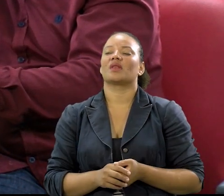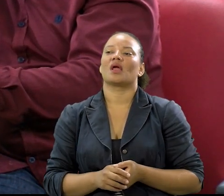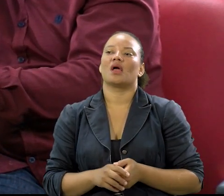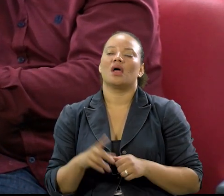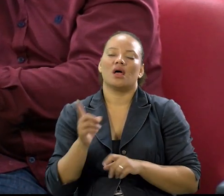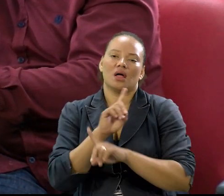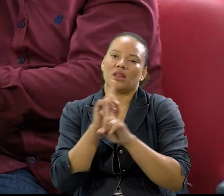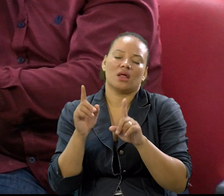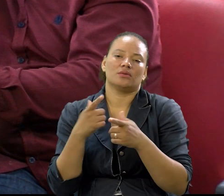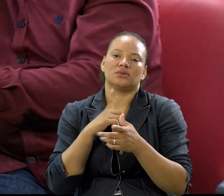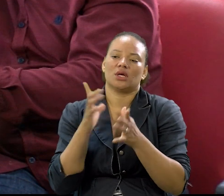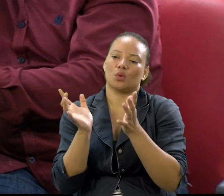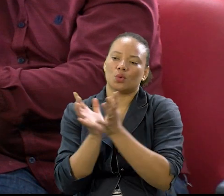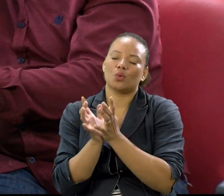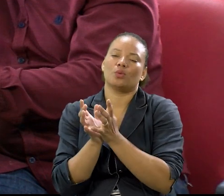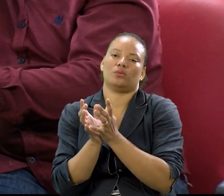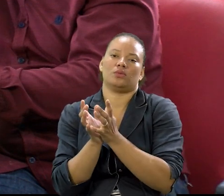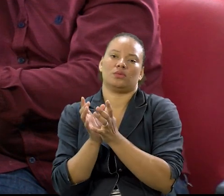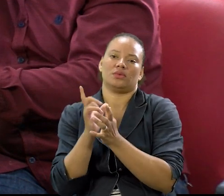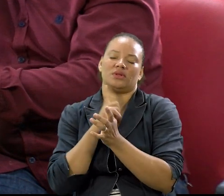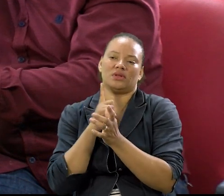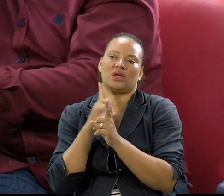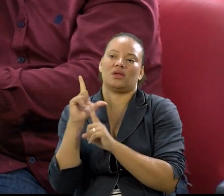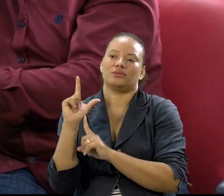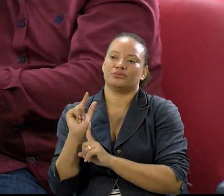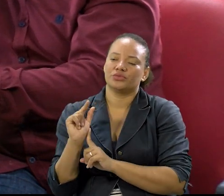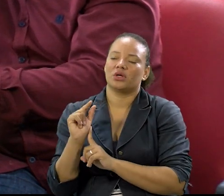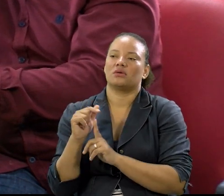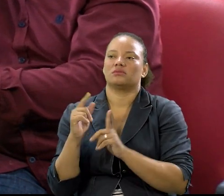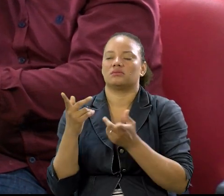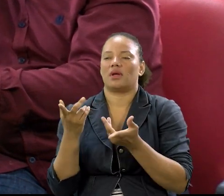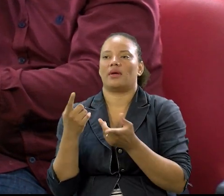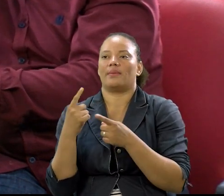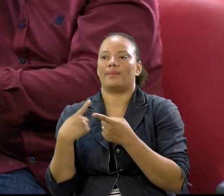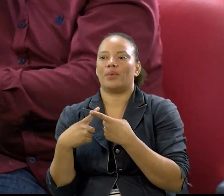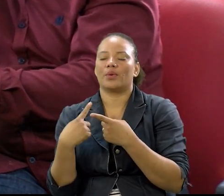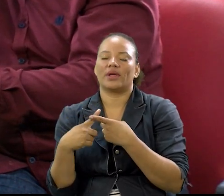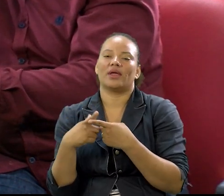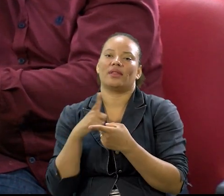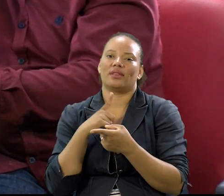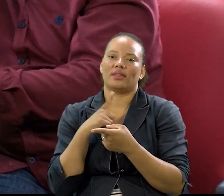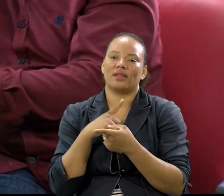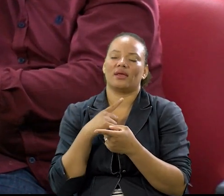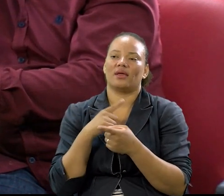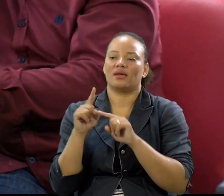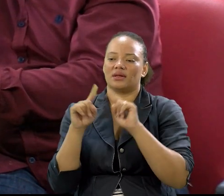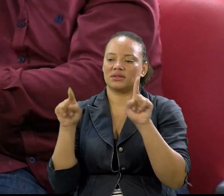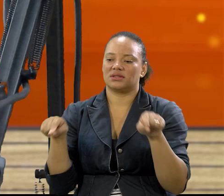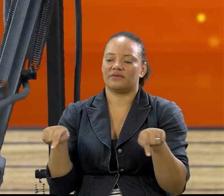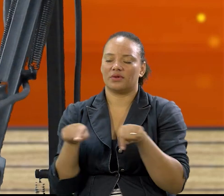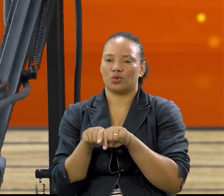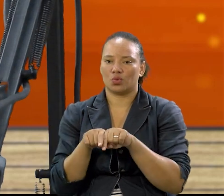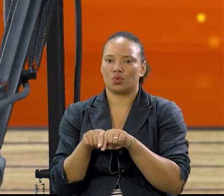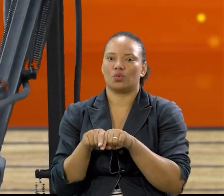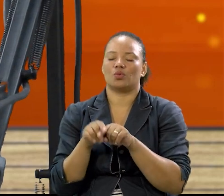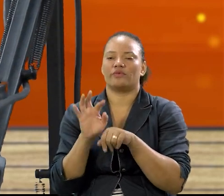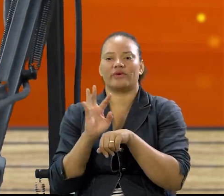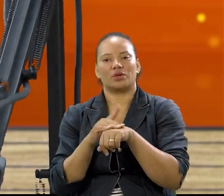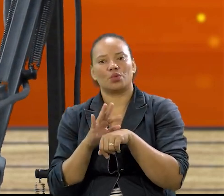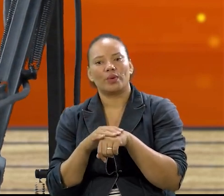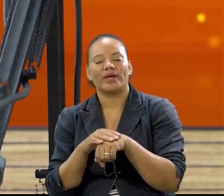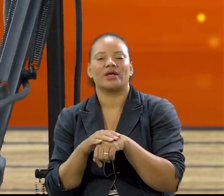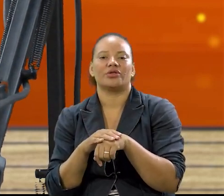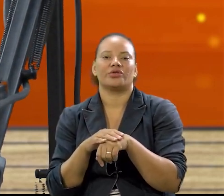equipes né claro tem plantões que T redução obviamente porque tem tem servidores que